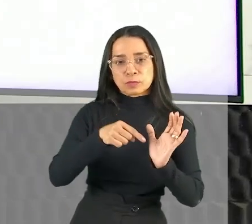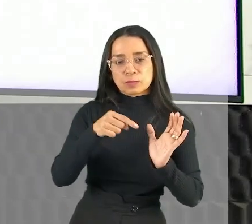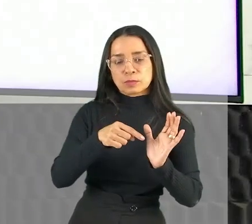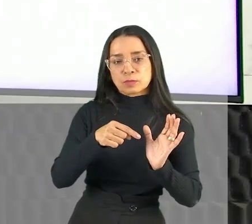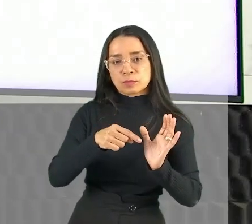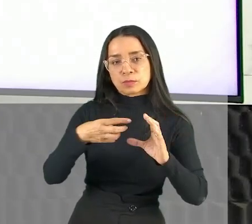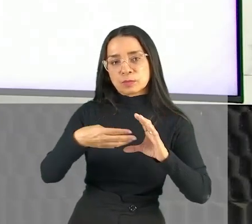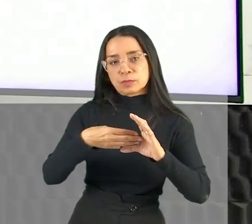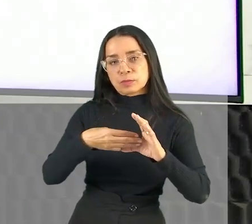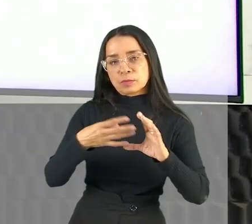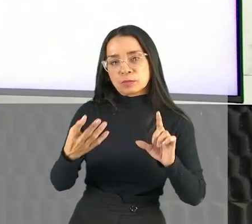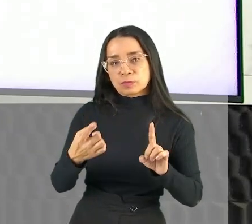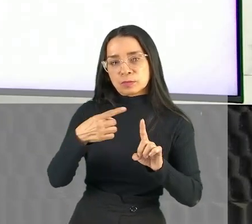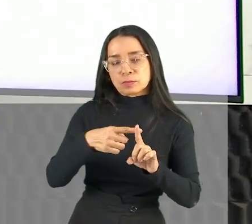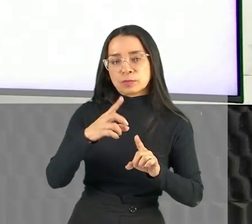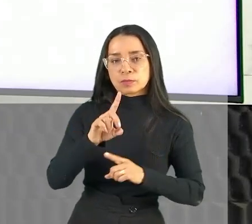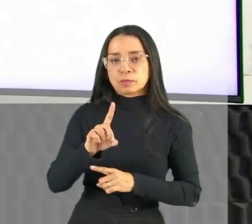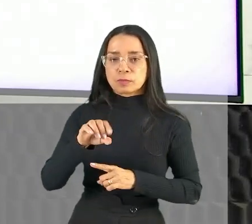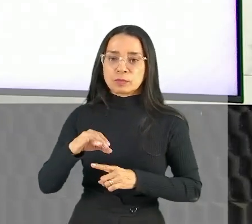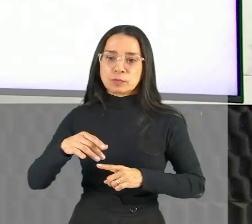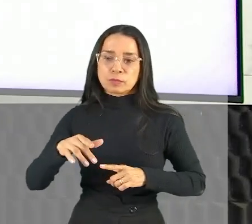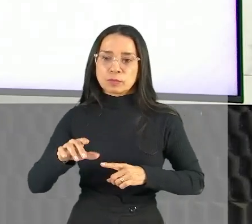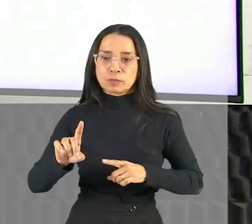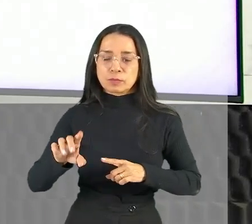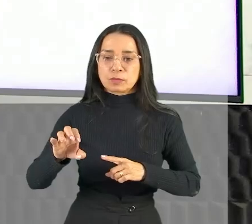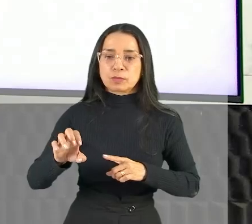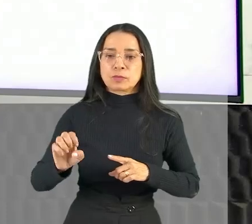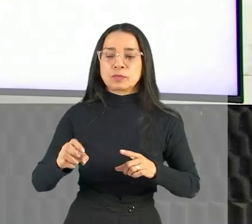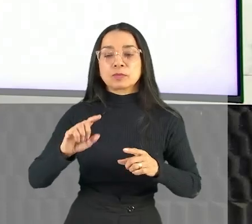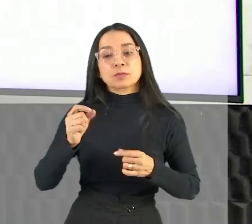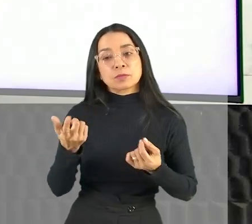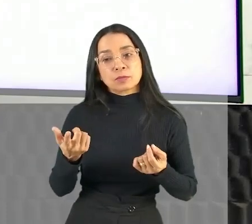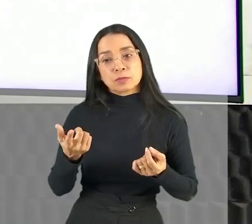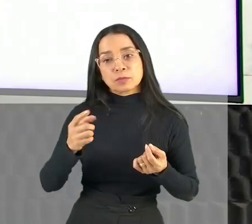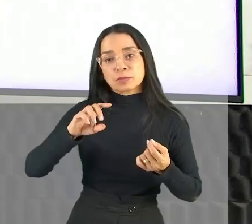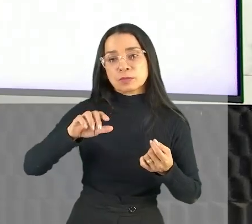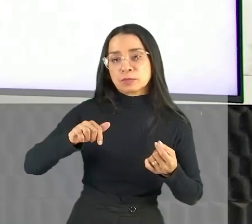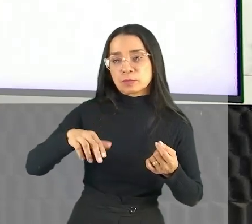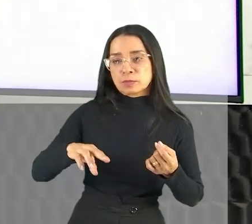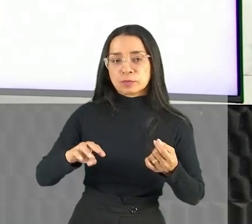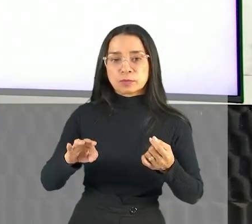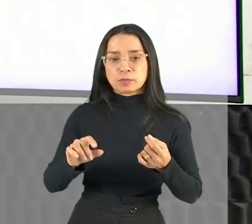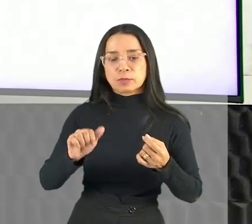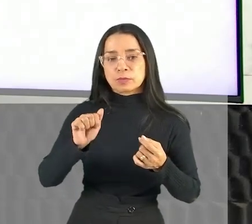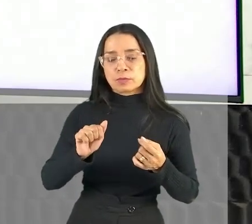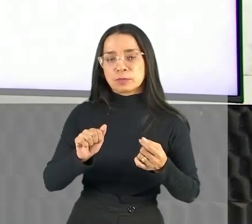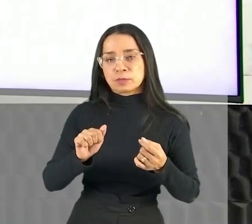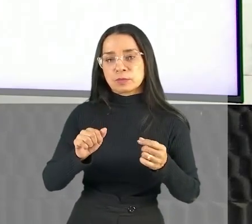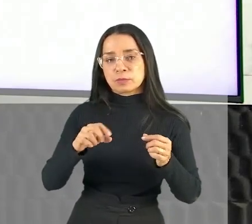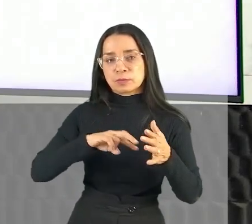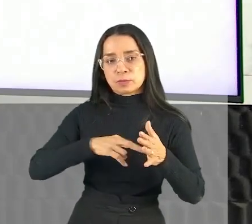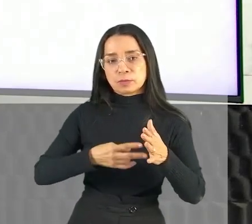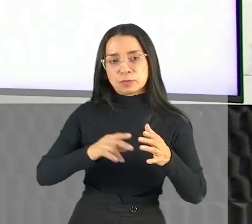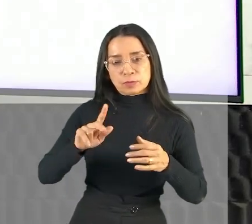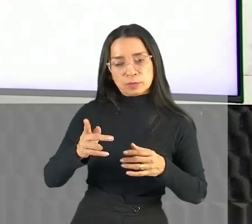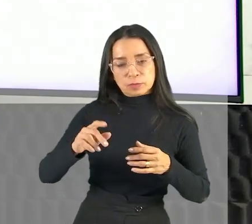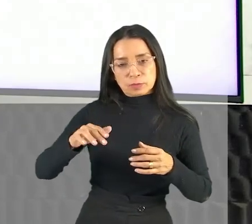células somáticas são diploides, as gaméticas são haploides,